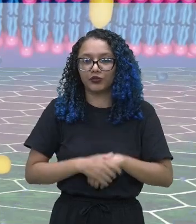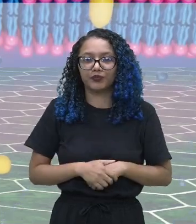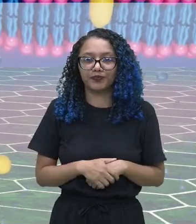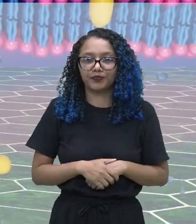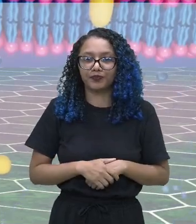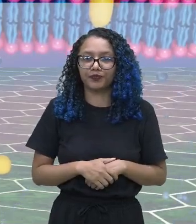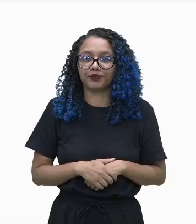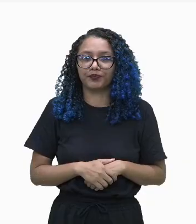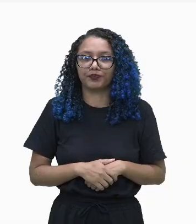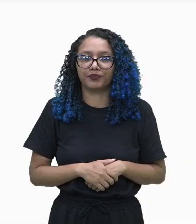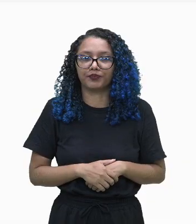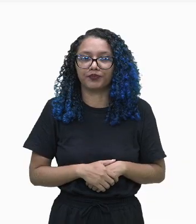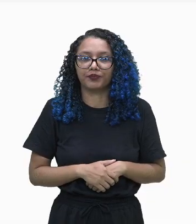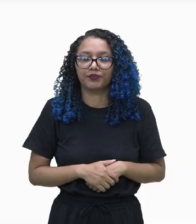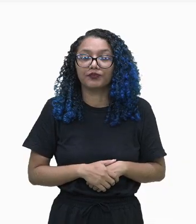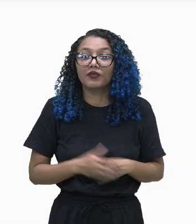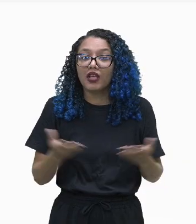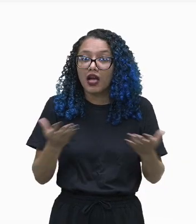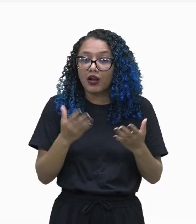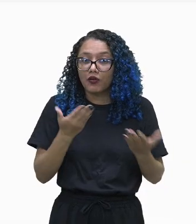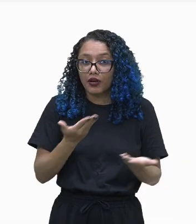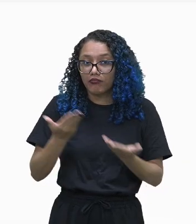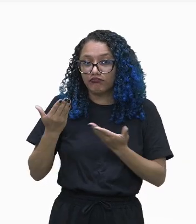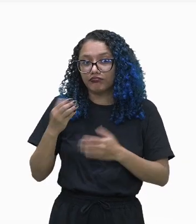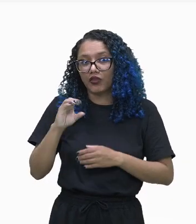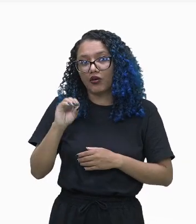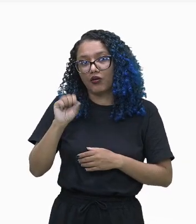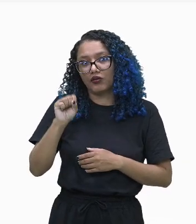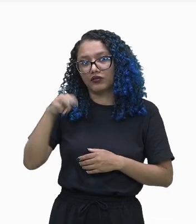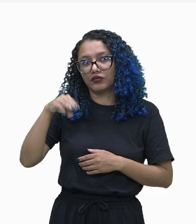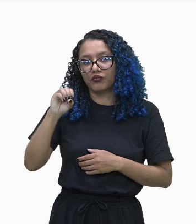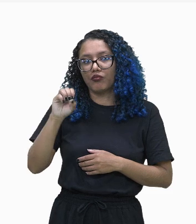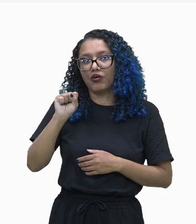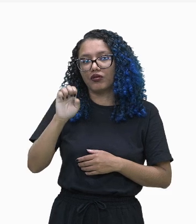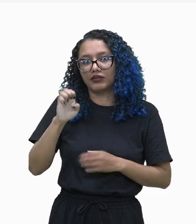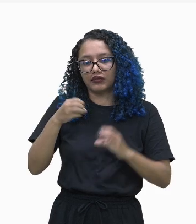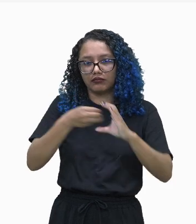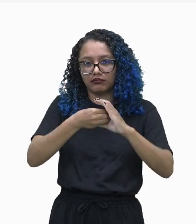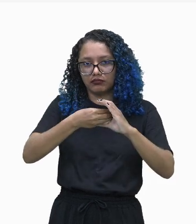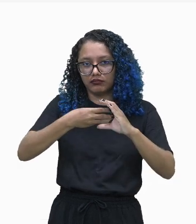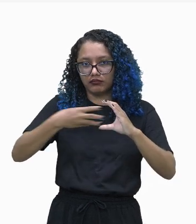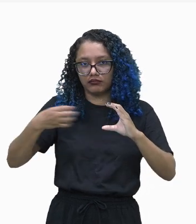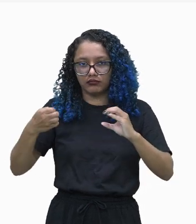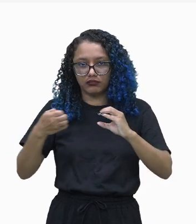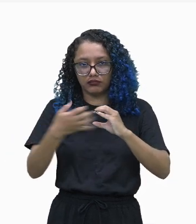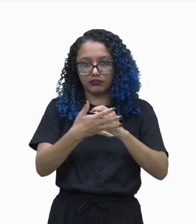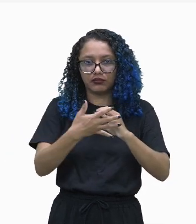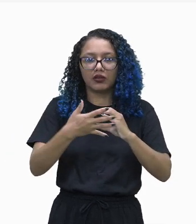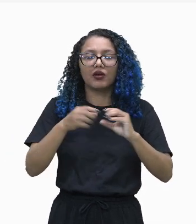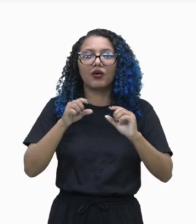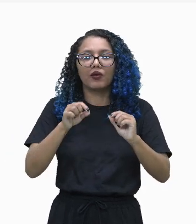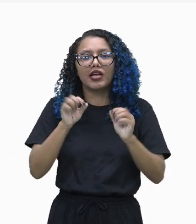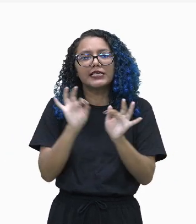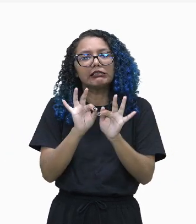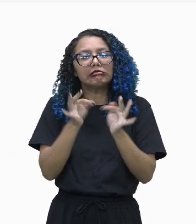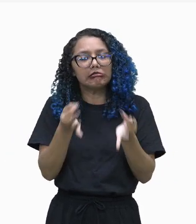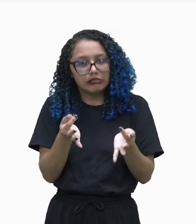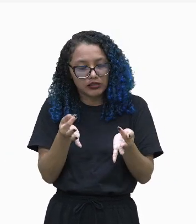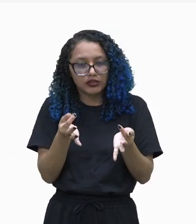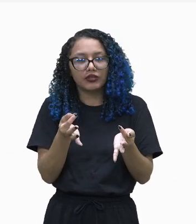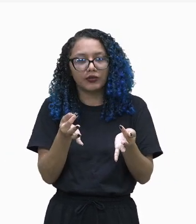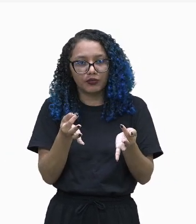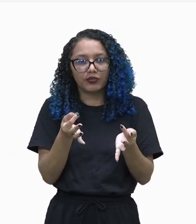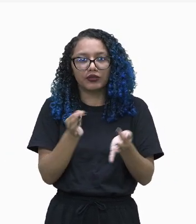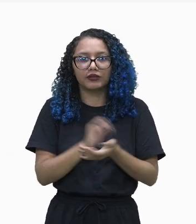aí continuar falando sobre a osmose. A osmose é um tipo de difusão simples, é um processo de difusão